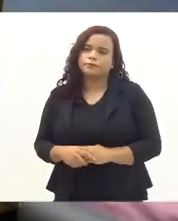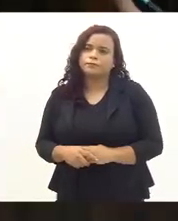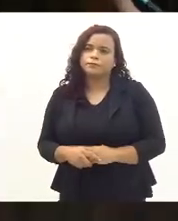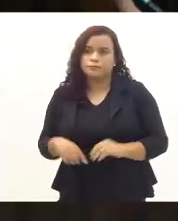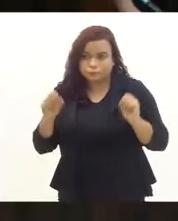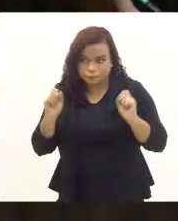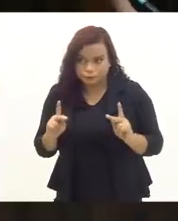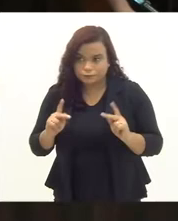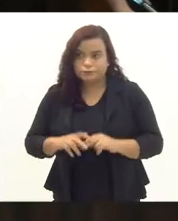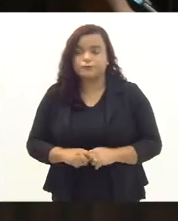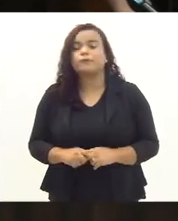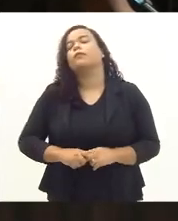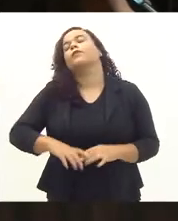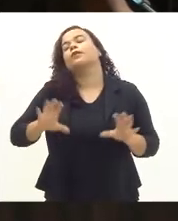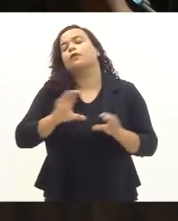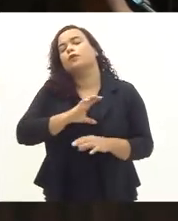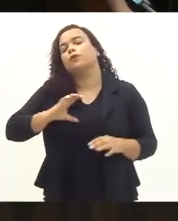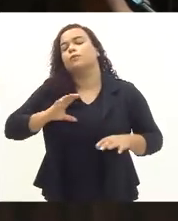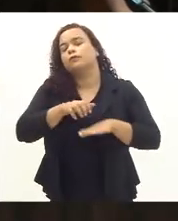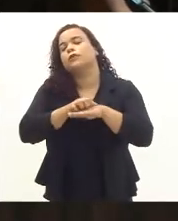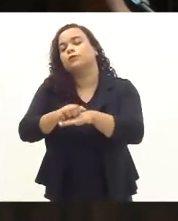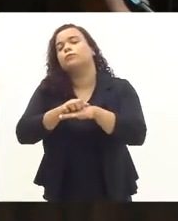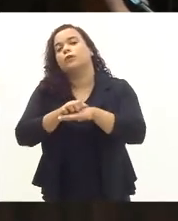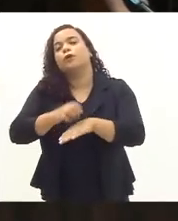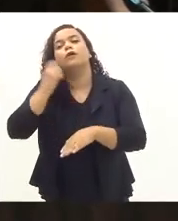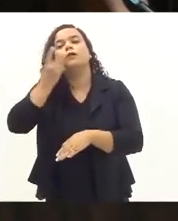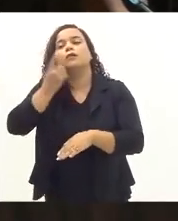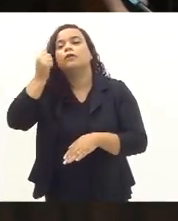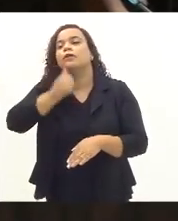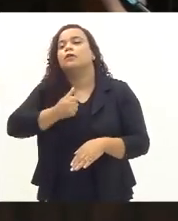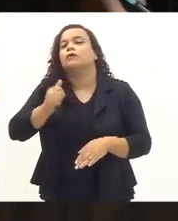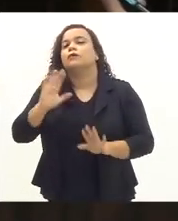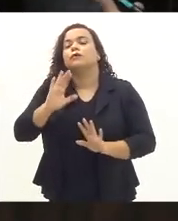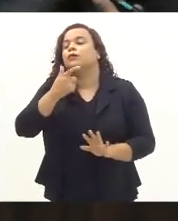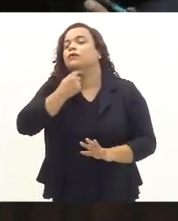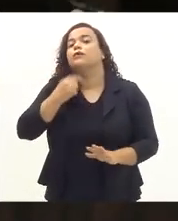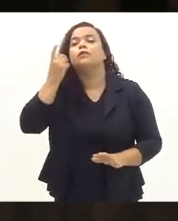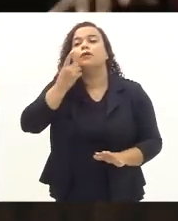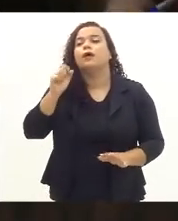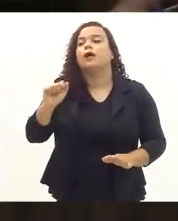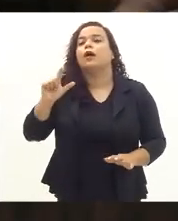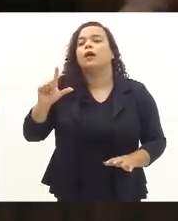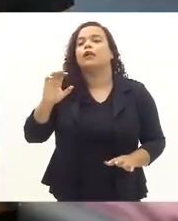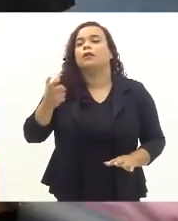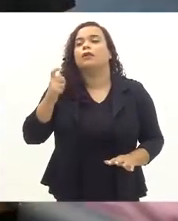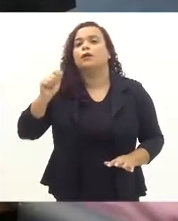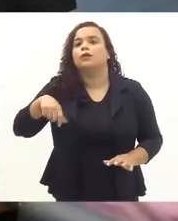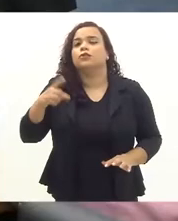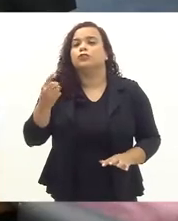o ok pela comissão de transporte deputada Deputado adiante knoplock